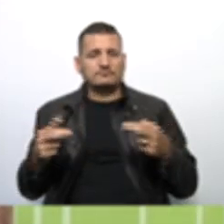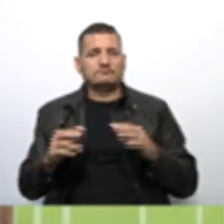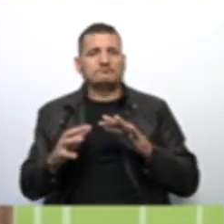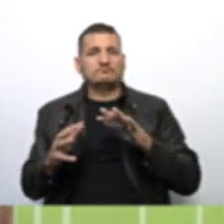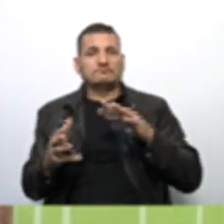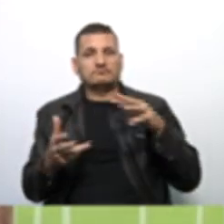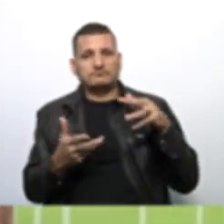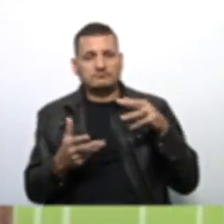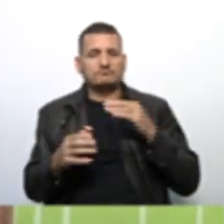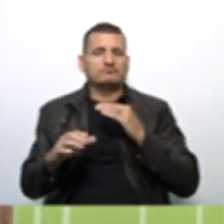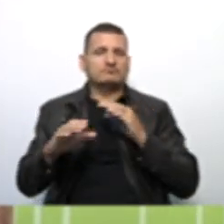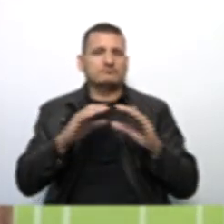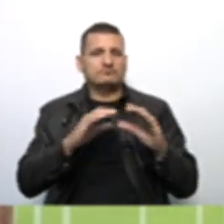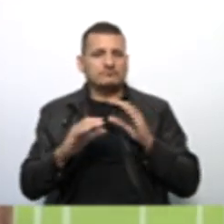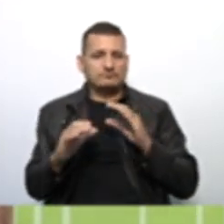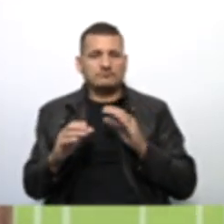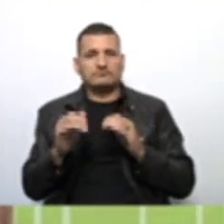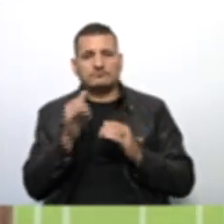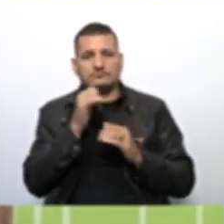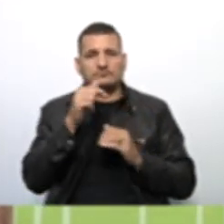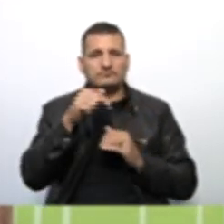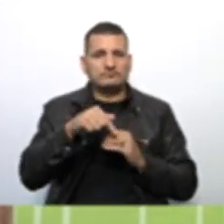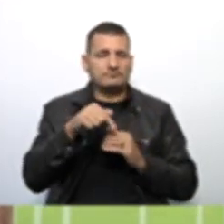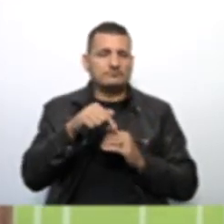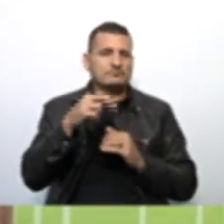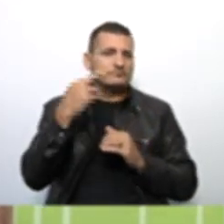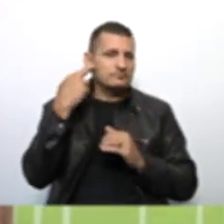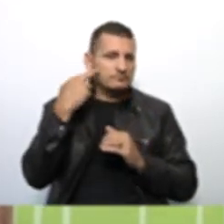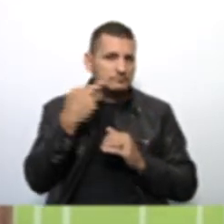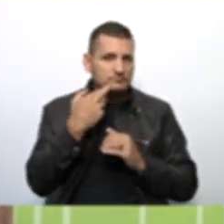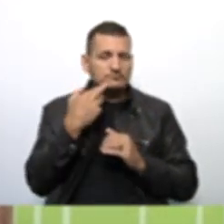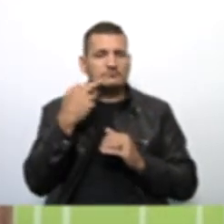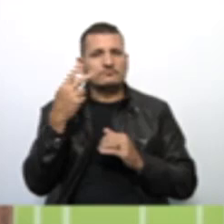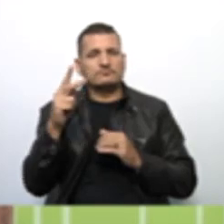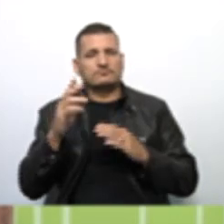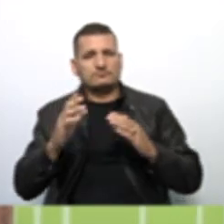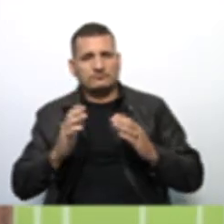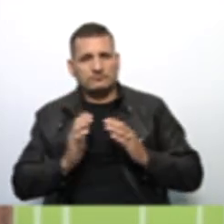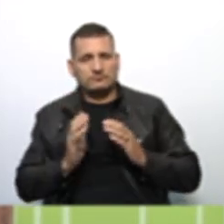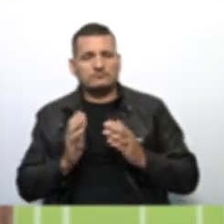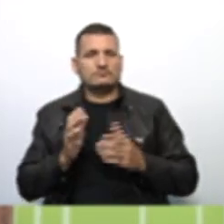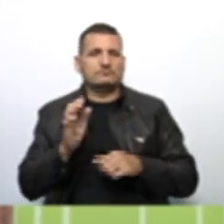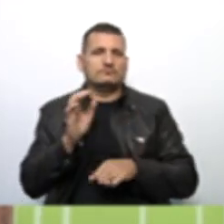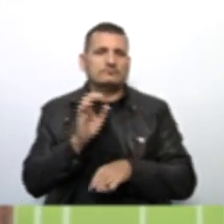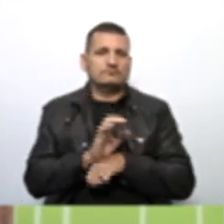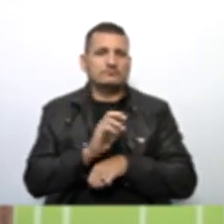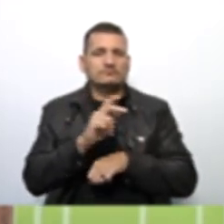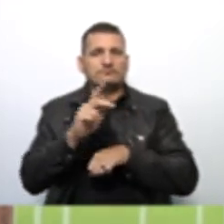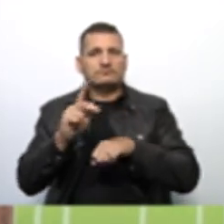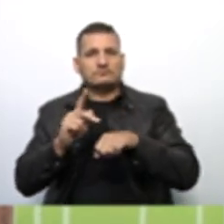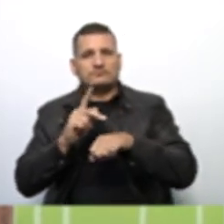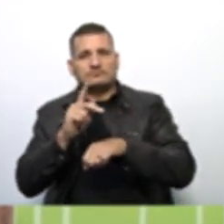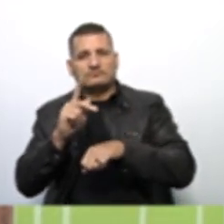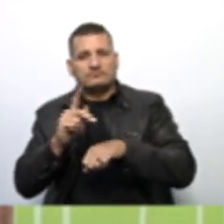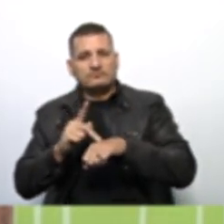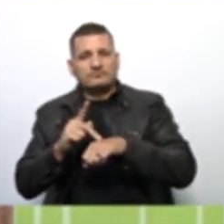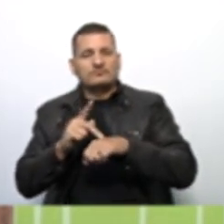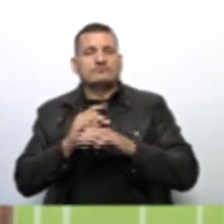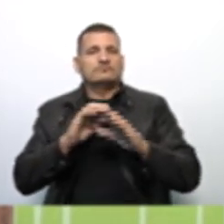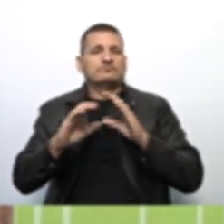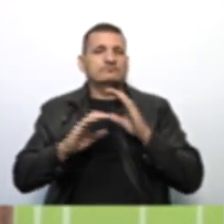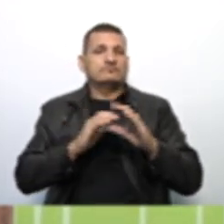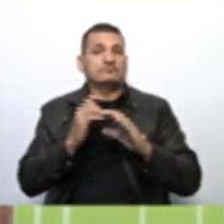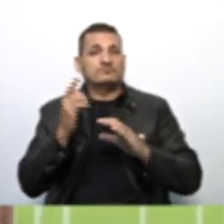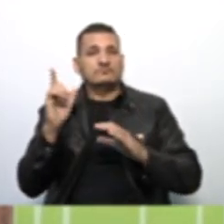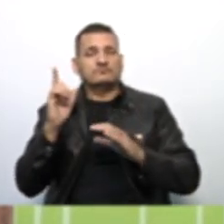se comunicando, ou seja, a rede aqui da cidade, da sua cidade, a rede do estado, do país, comunicando com outro país.